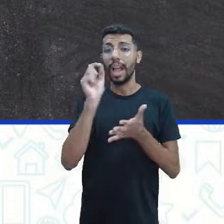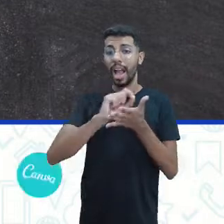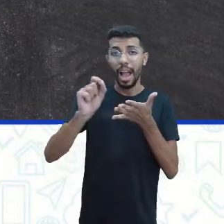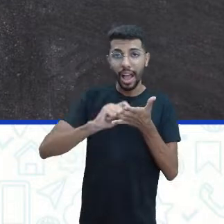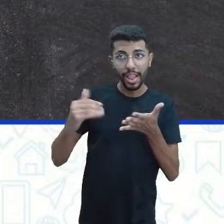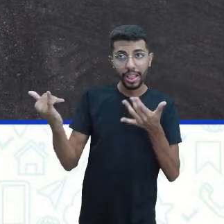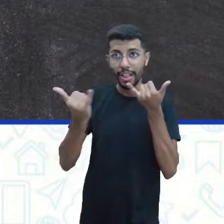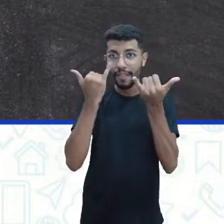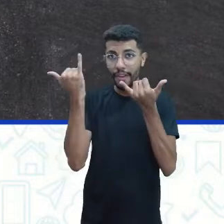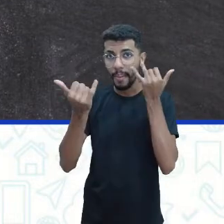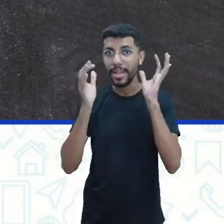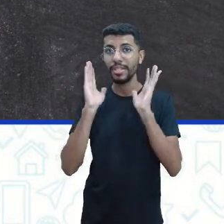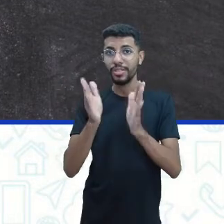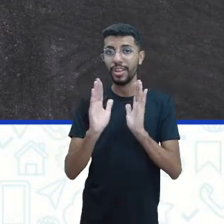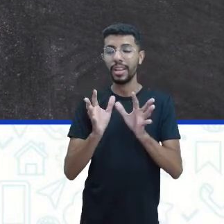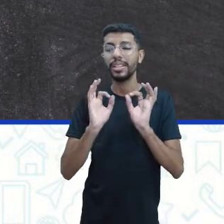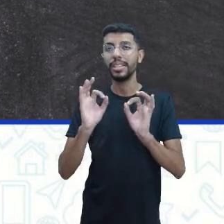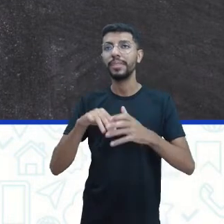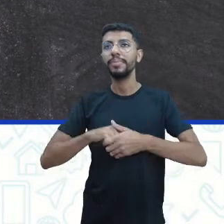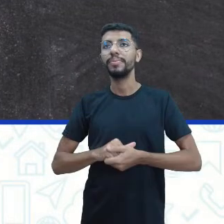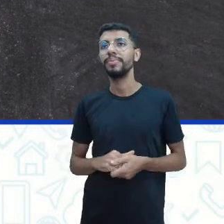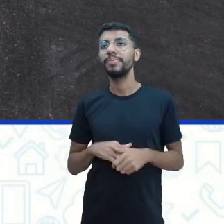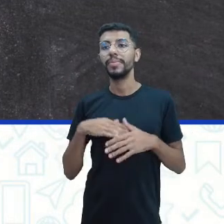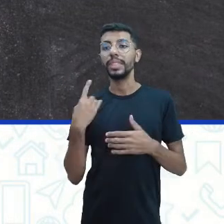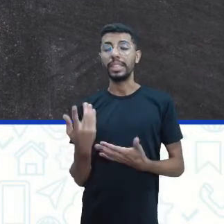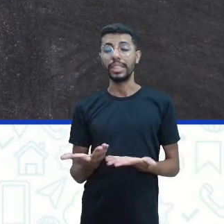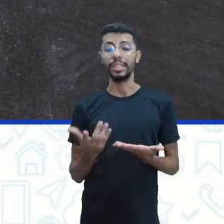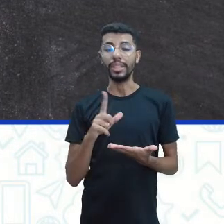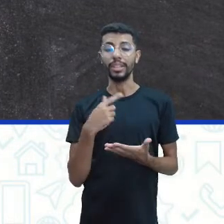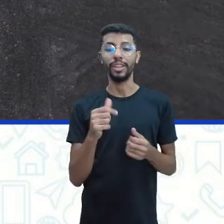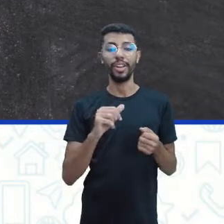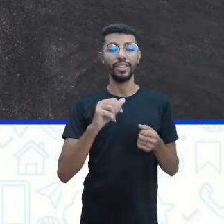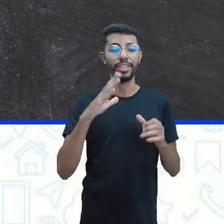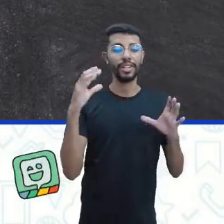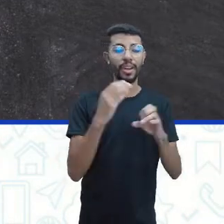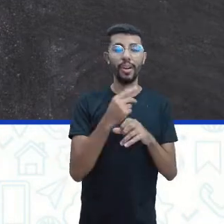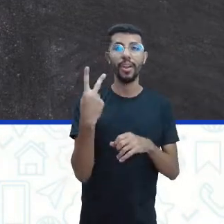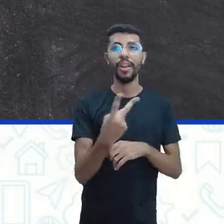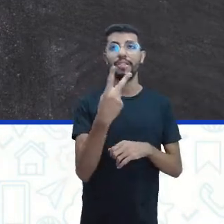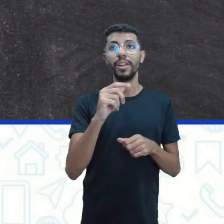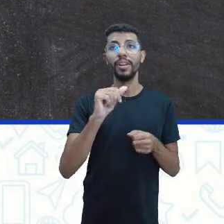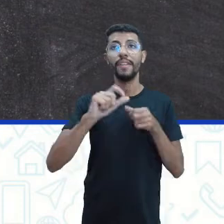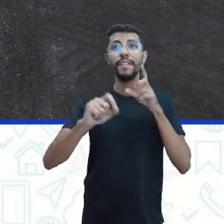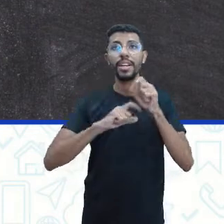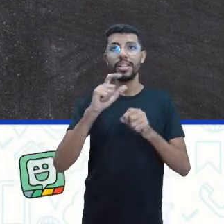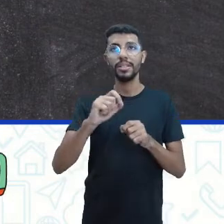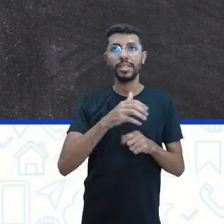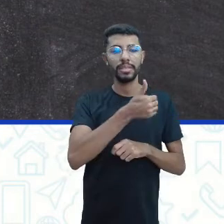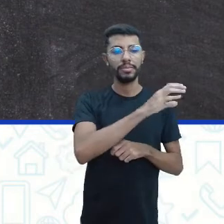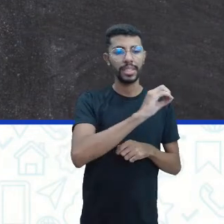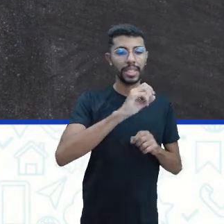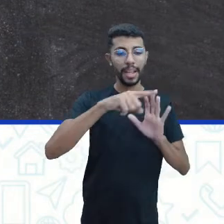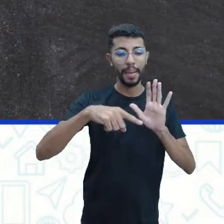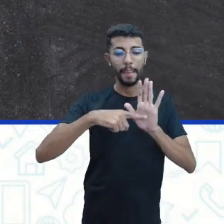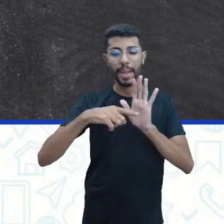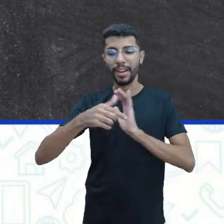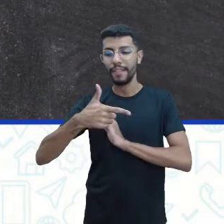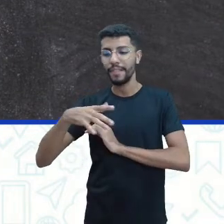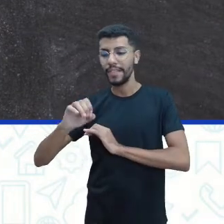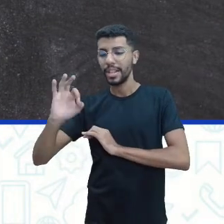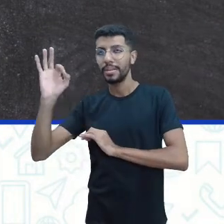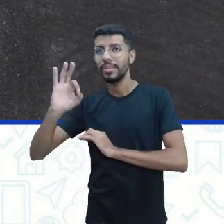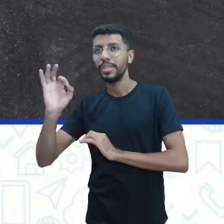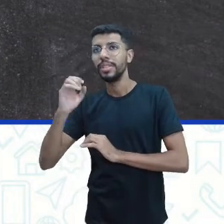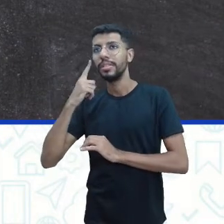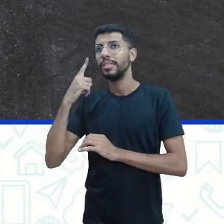tá? Então, quando a gente calcula esse valor, a gente vai remover 20% do 100. Deixa eu ver como foi que o Thiago colocou aqui, ó.